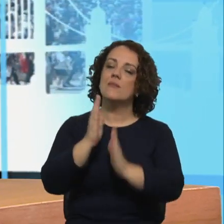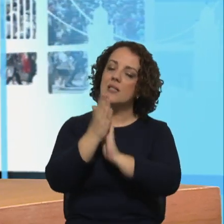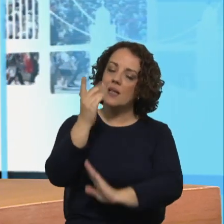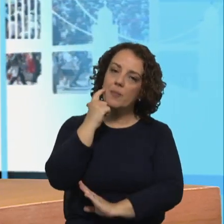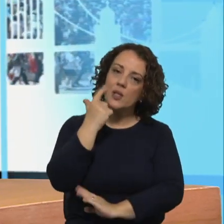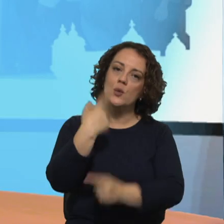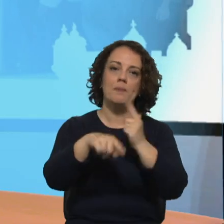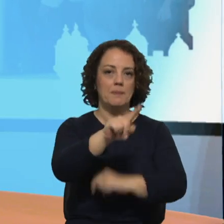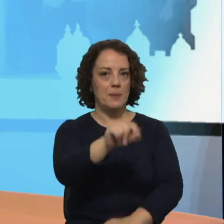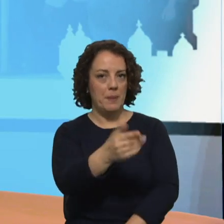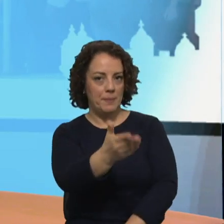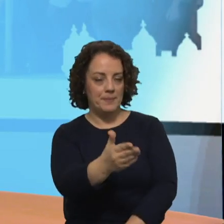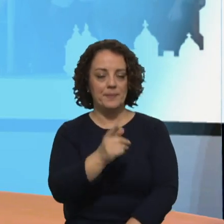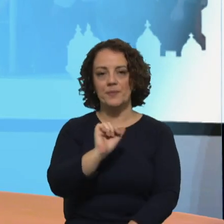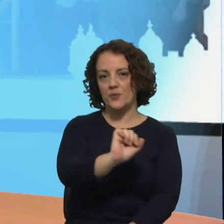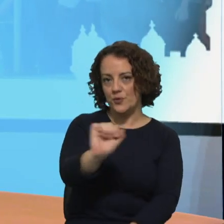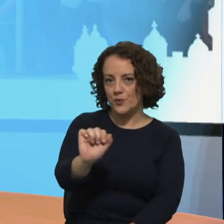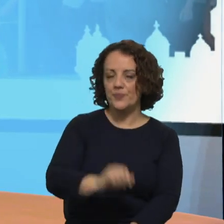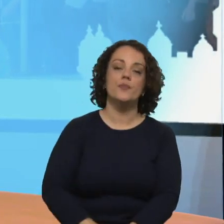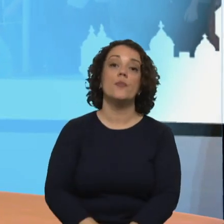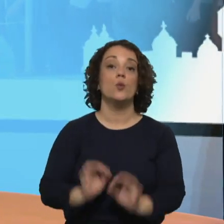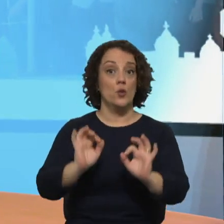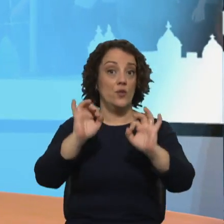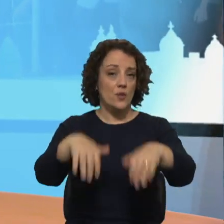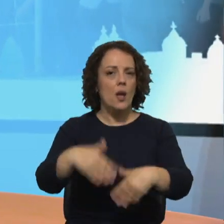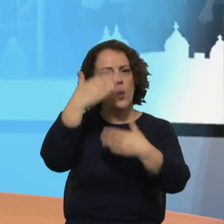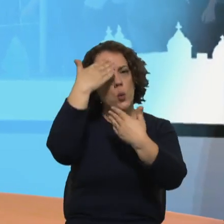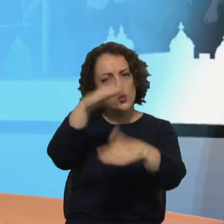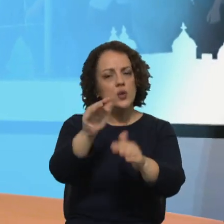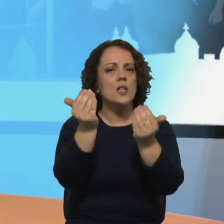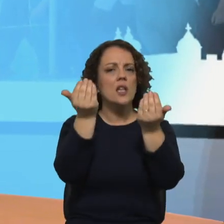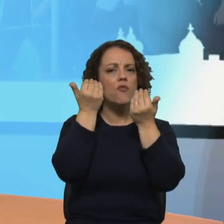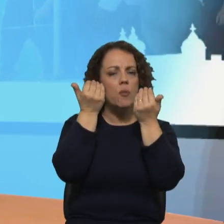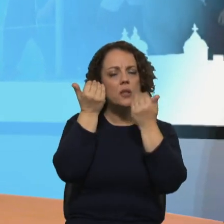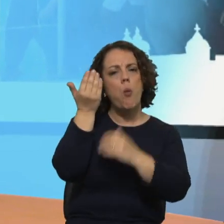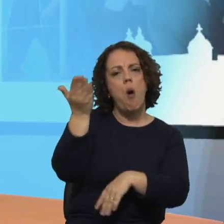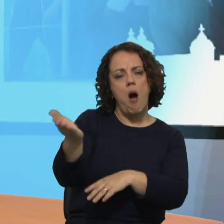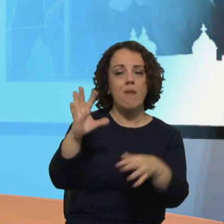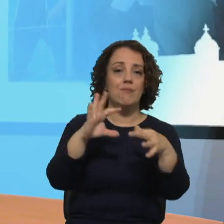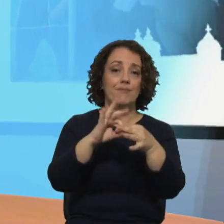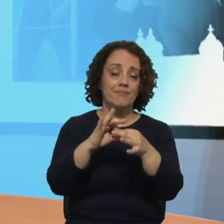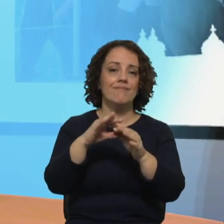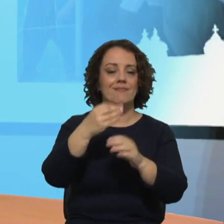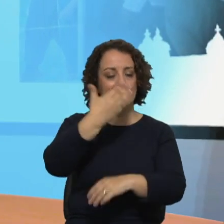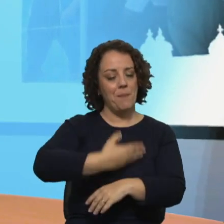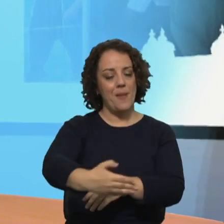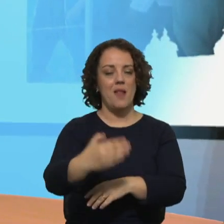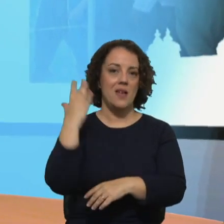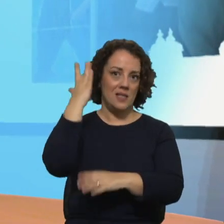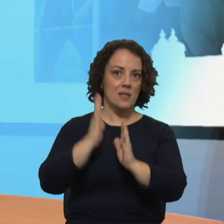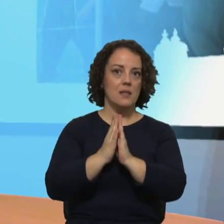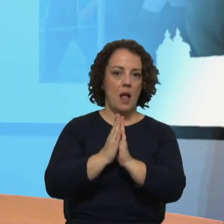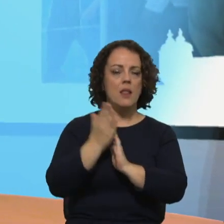obrigado. A terminar, fica o convite para acompanhar a informação sobre as celebrações da Semana Santa no